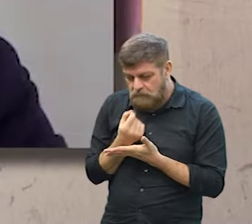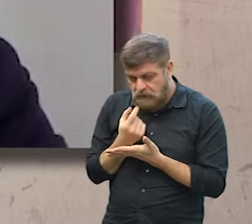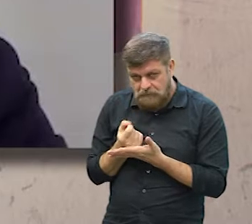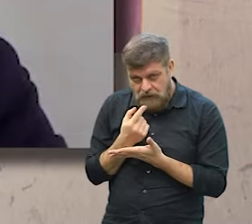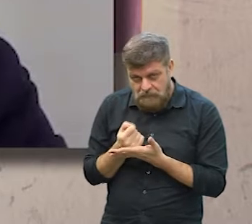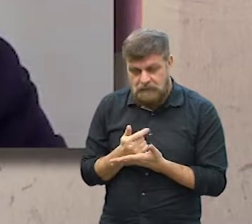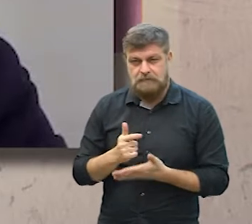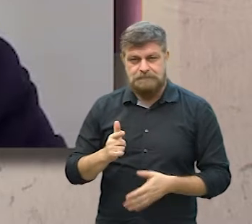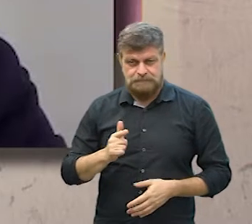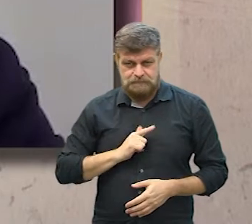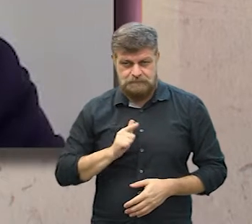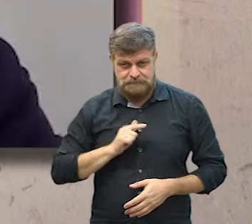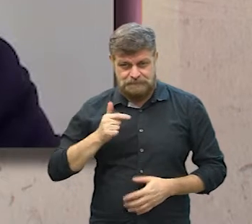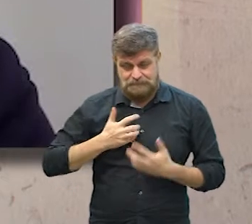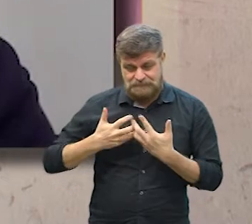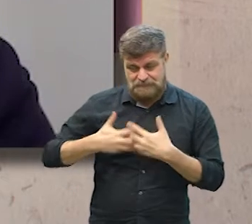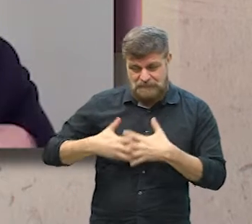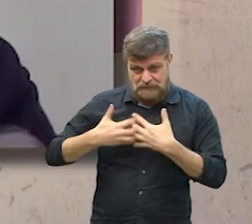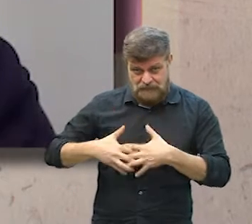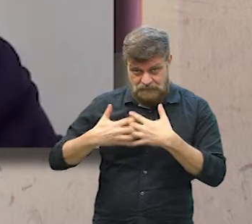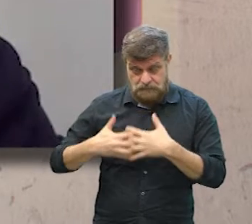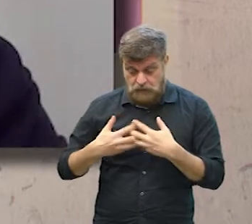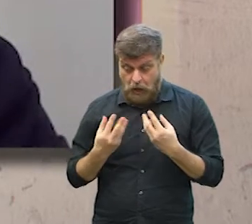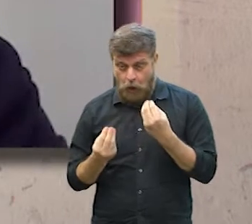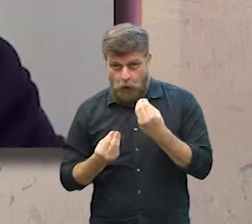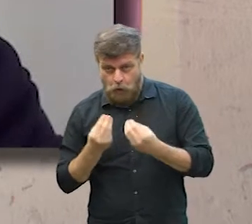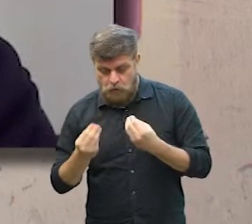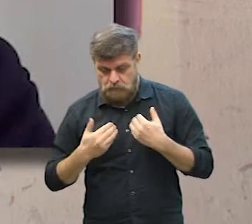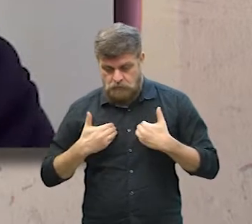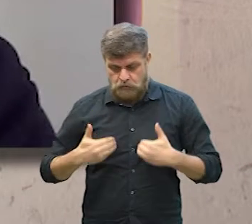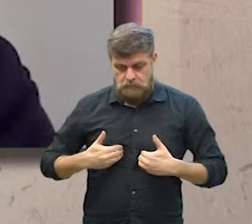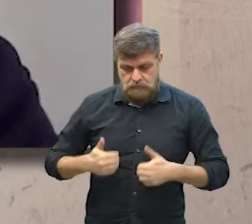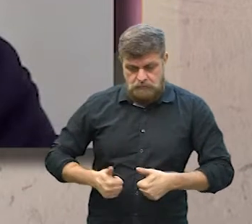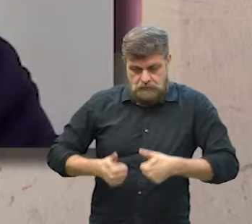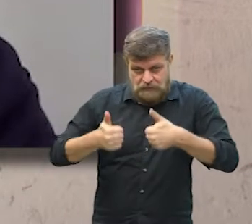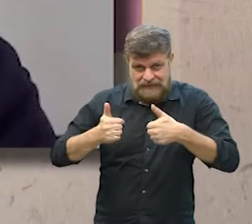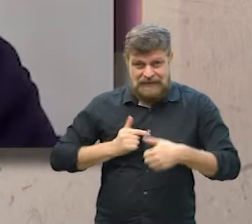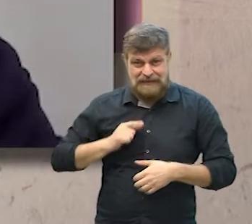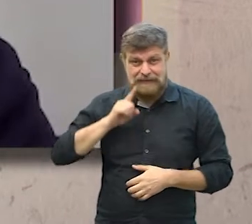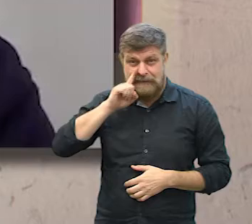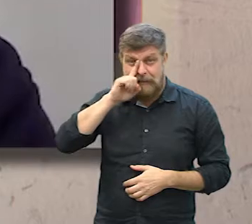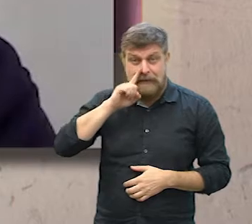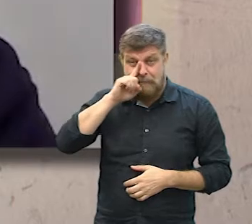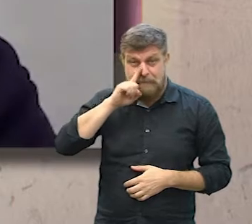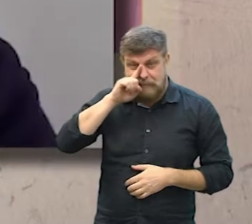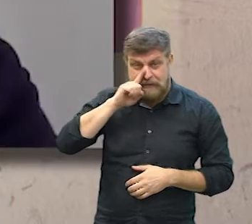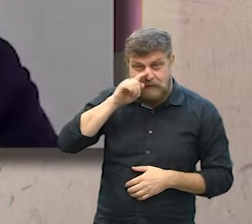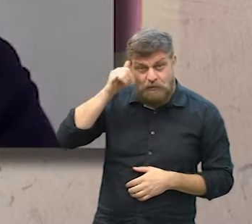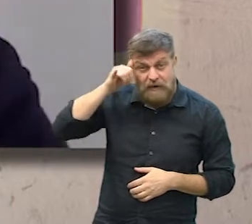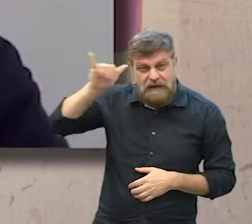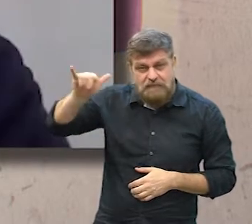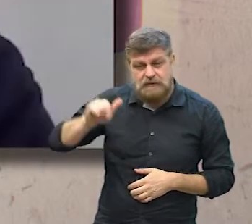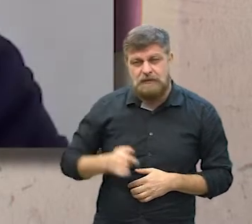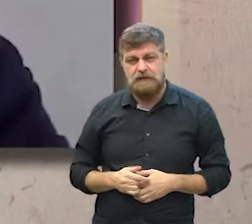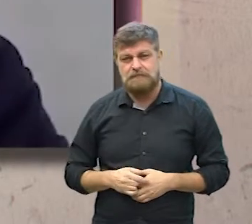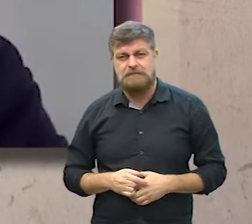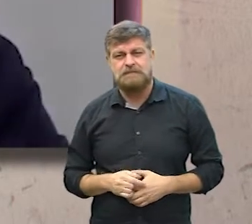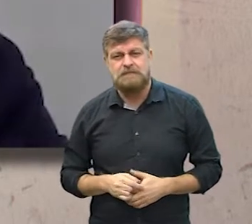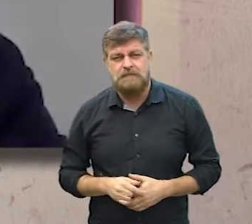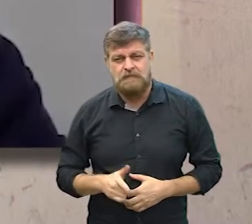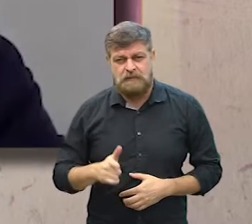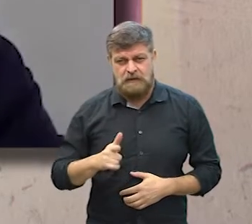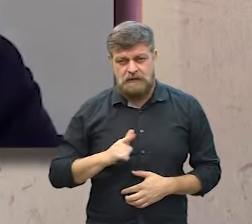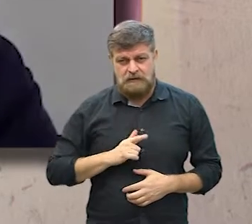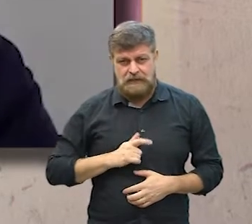por medicamentos, e para esses medicamentos serem eficazes e também ter um menor risco de trazer efeitos colaterais, eles